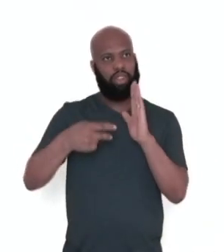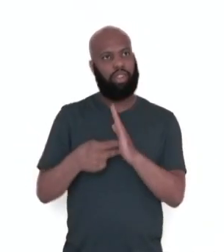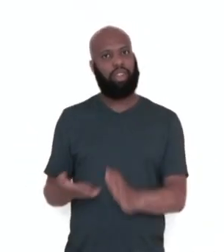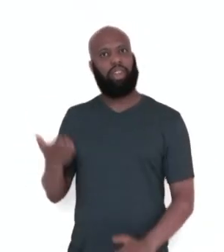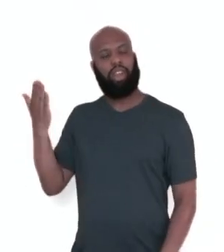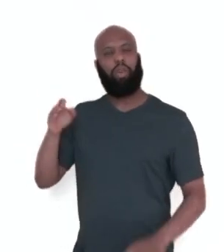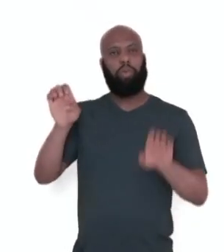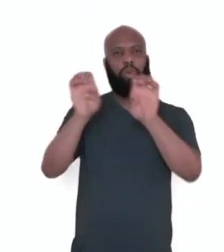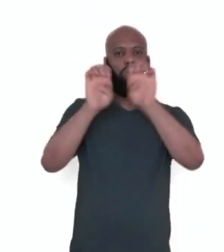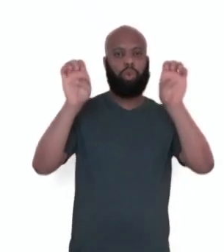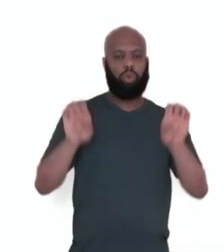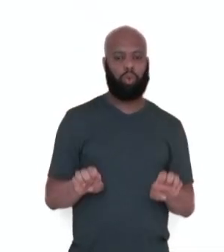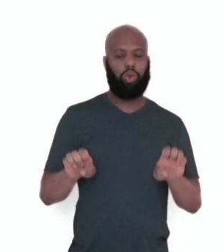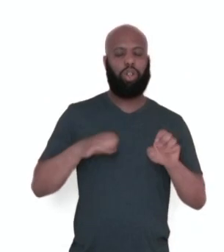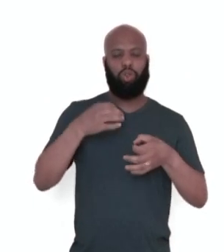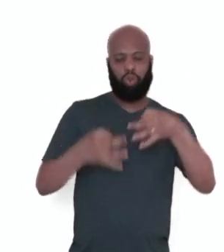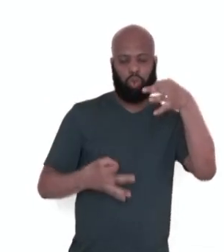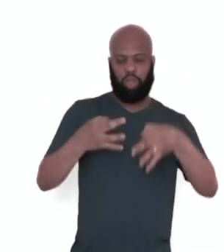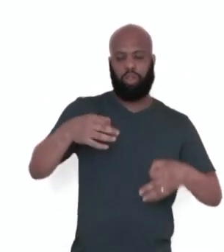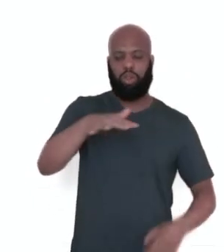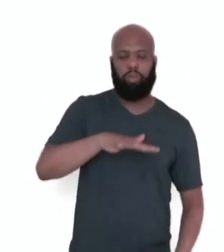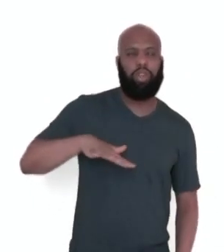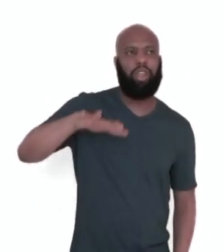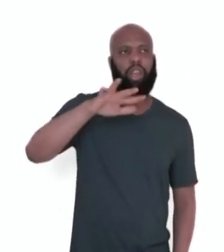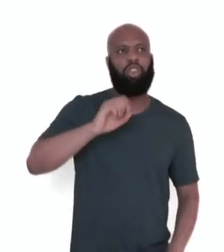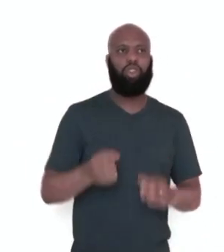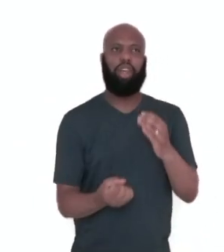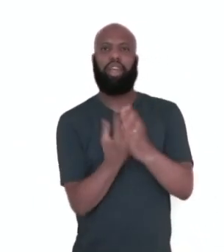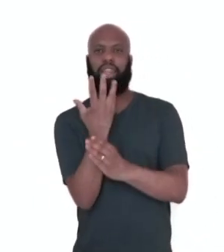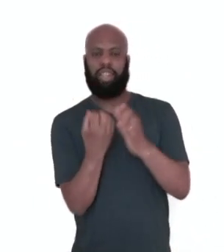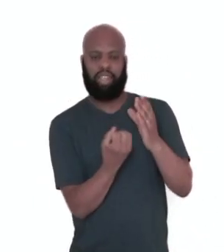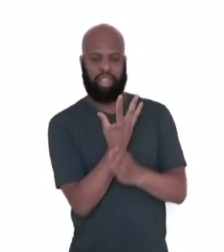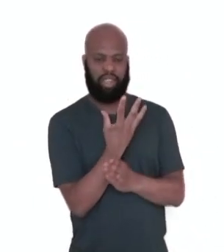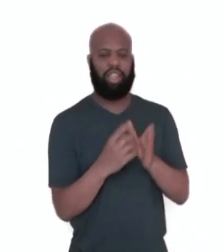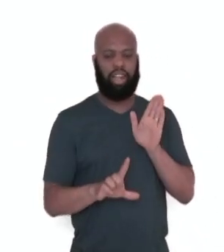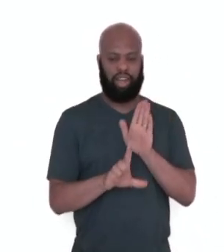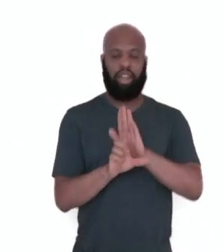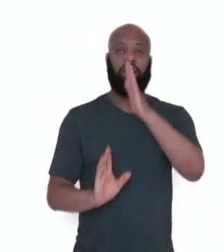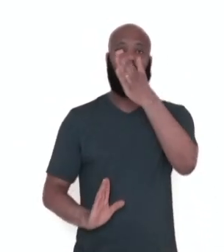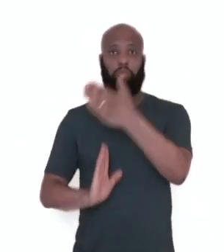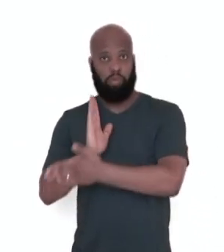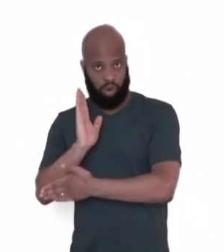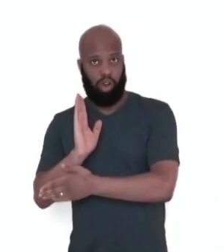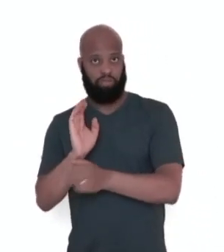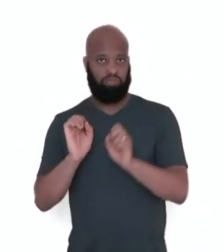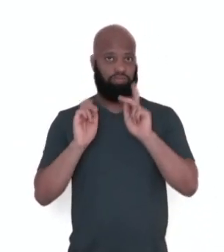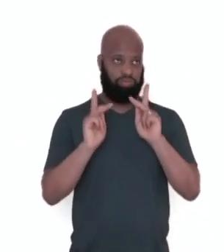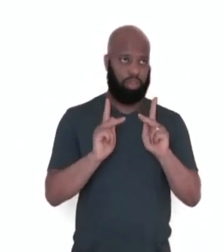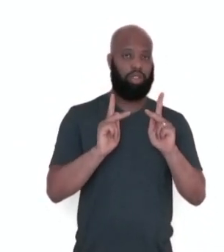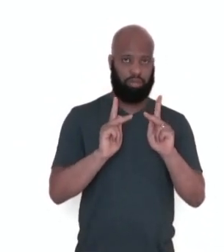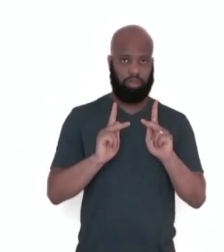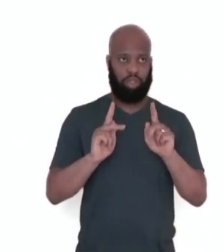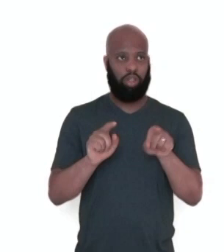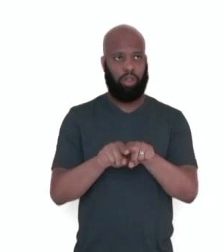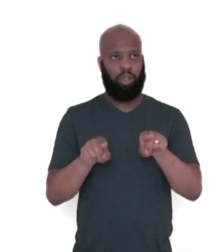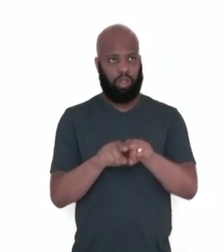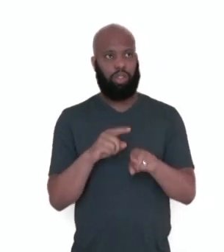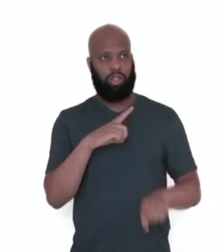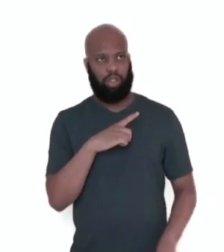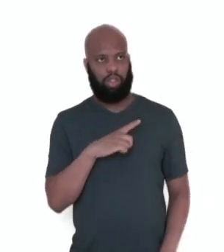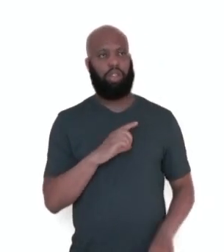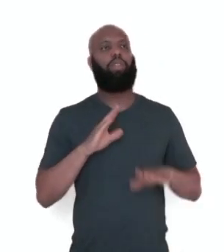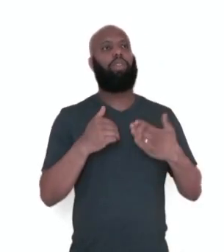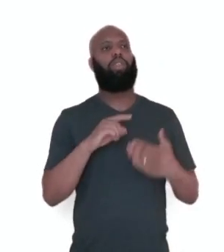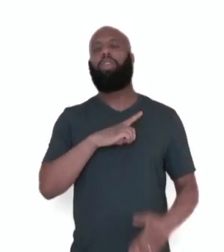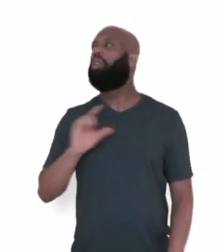uma estrutura jurídica, um ambiente no qual as leis são sancionadas, são discutidas, aprovadas, né?